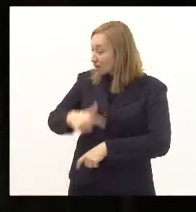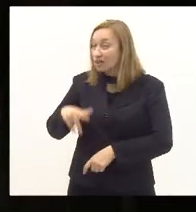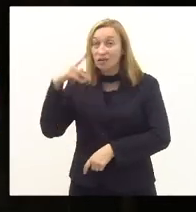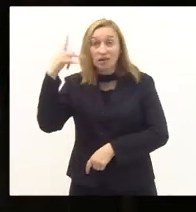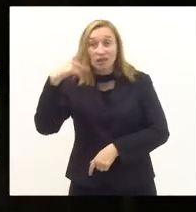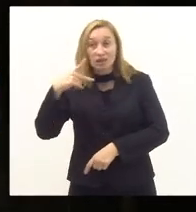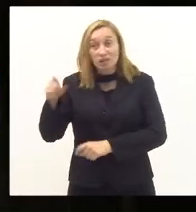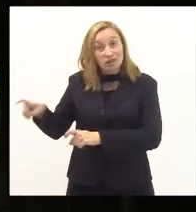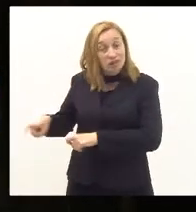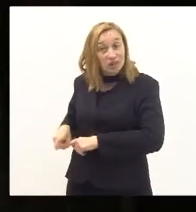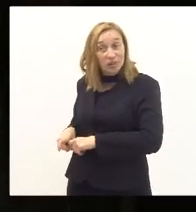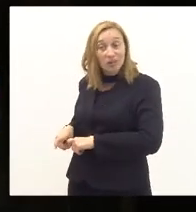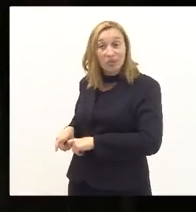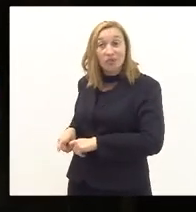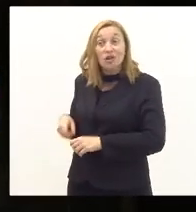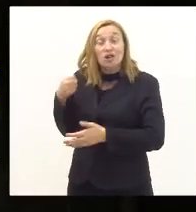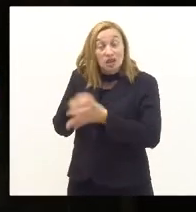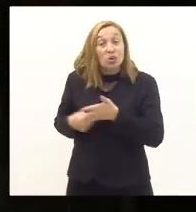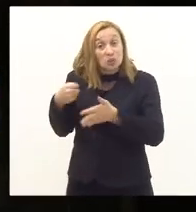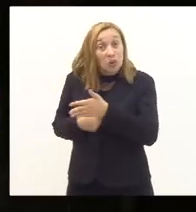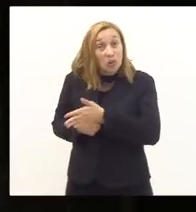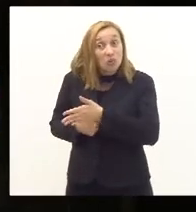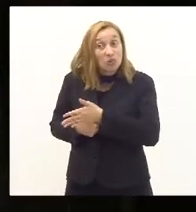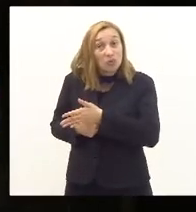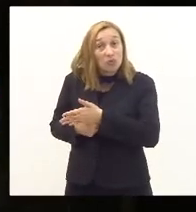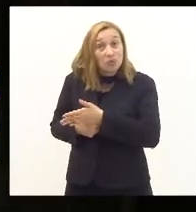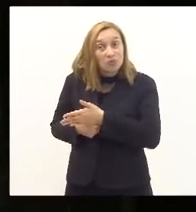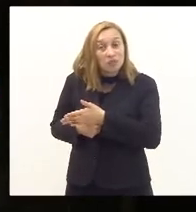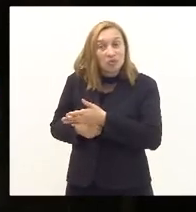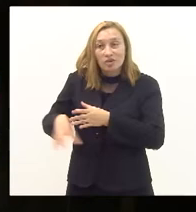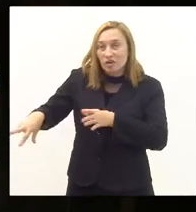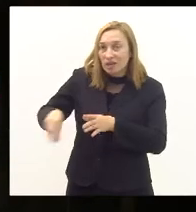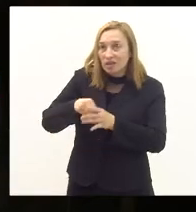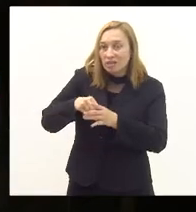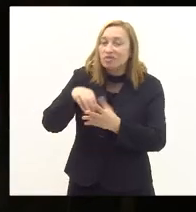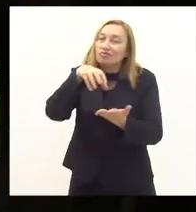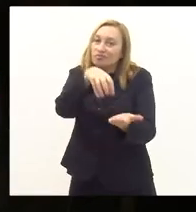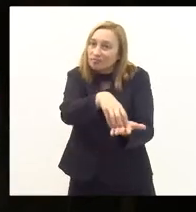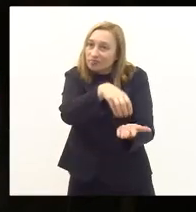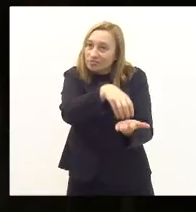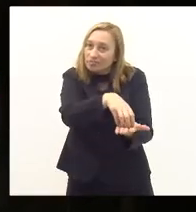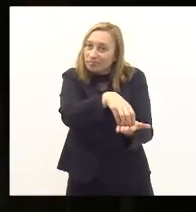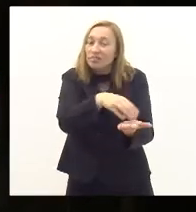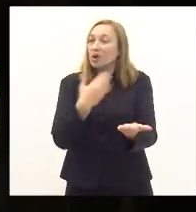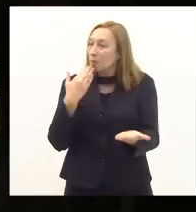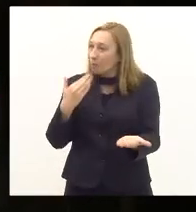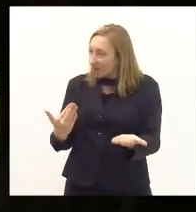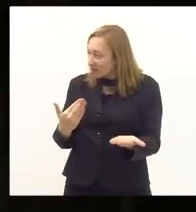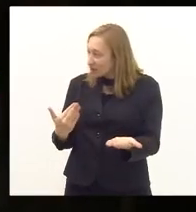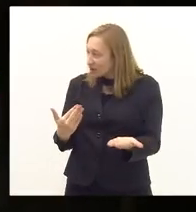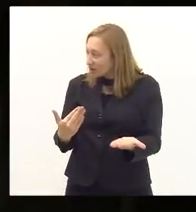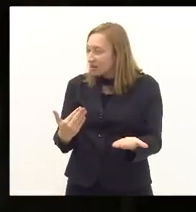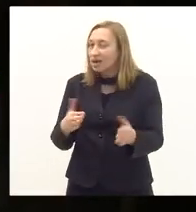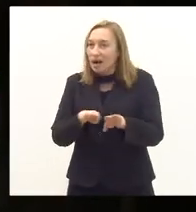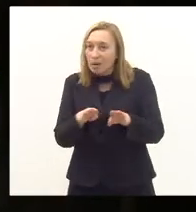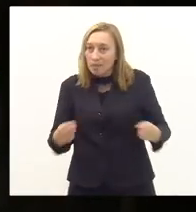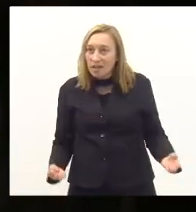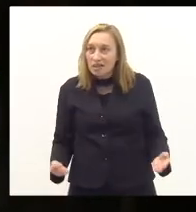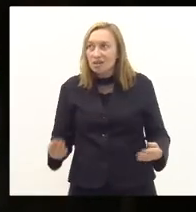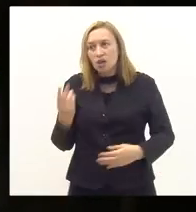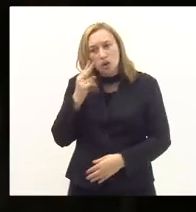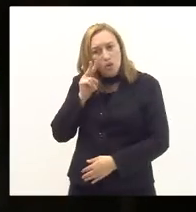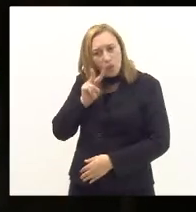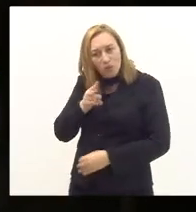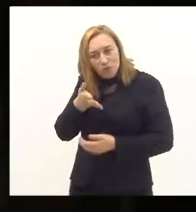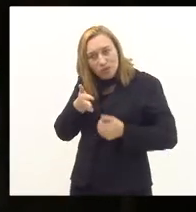do interior que lutou pela implementação desse centro, e peço a mesa que olhe